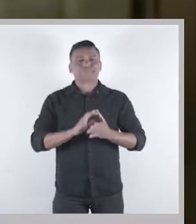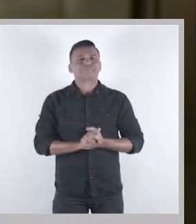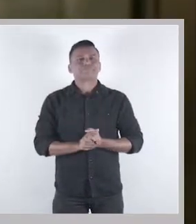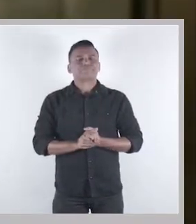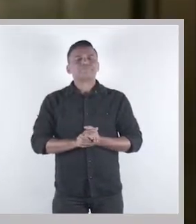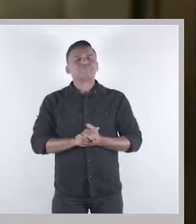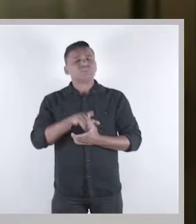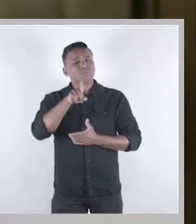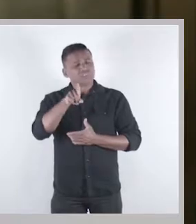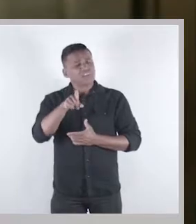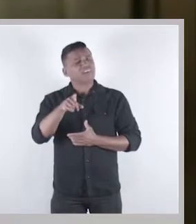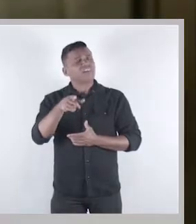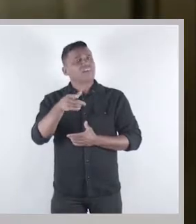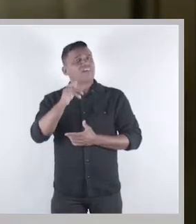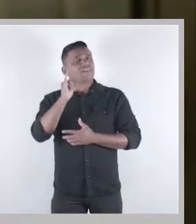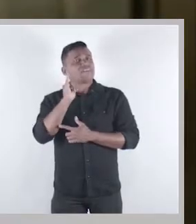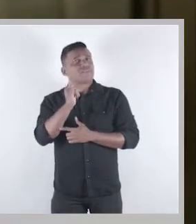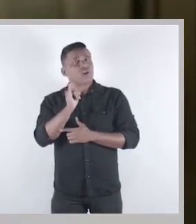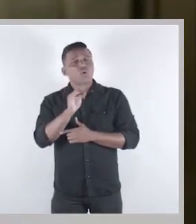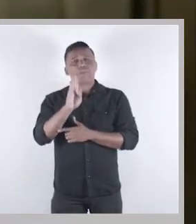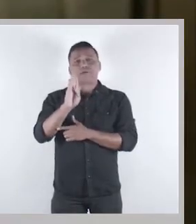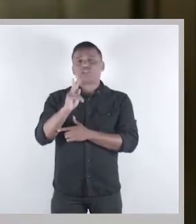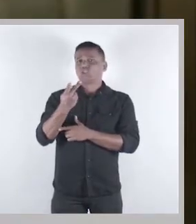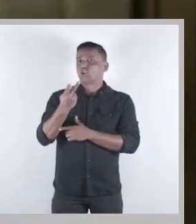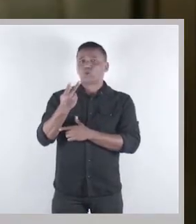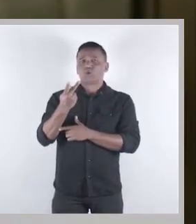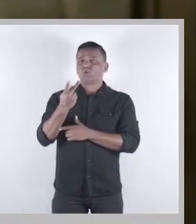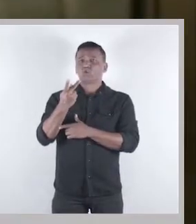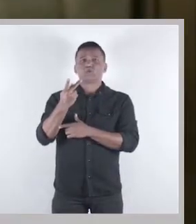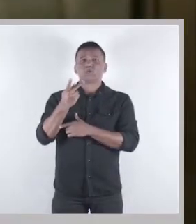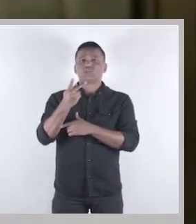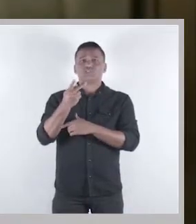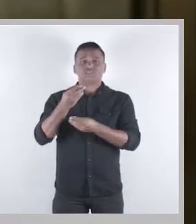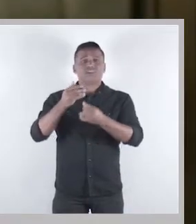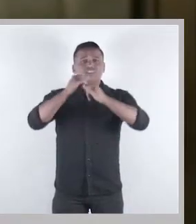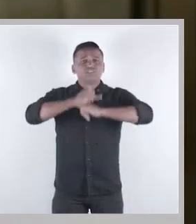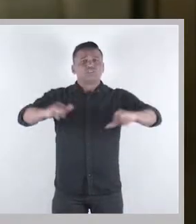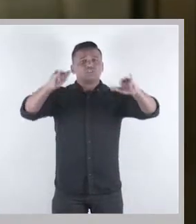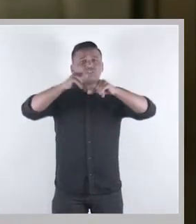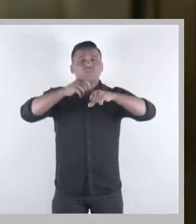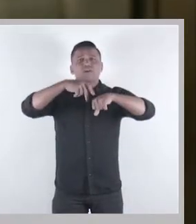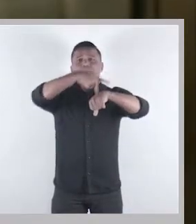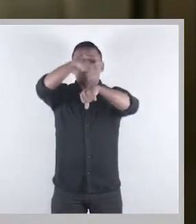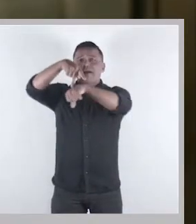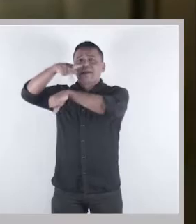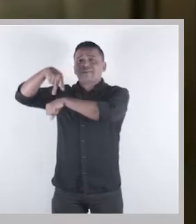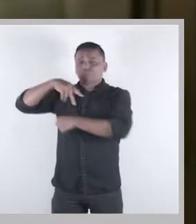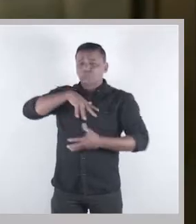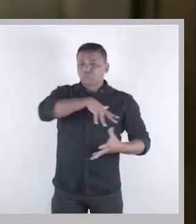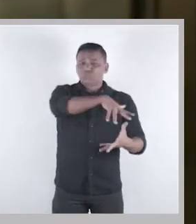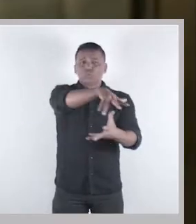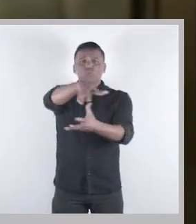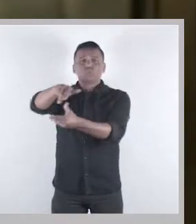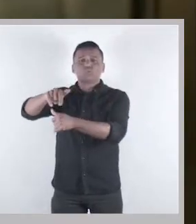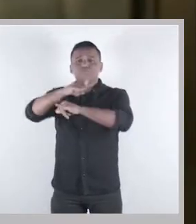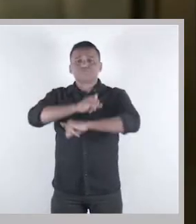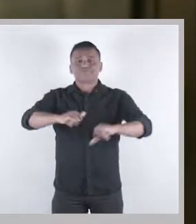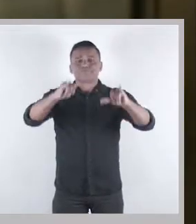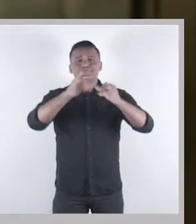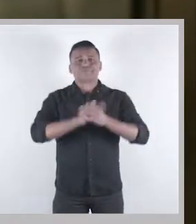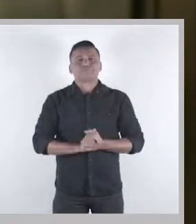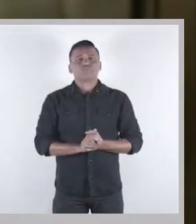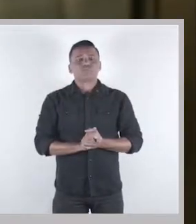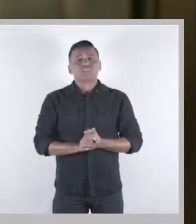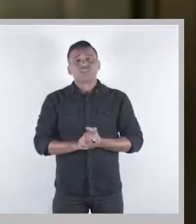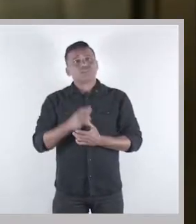internacionalizar né E sempre quando a gente fala de internacionalização né Não só de Belo Horizonte mais do